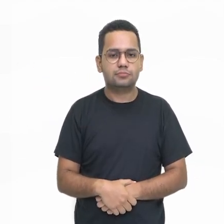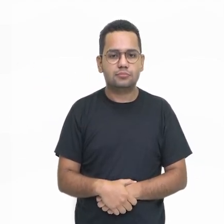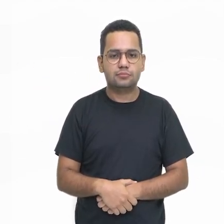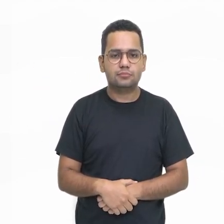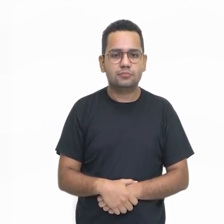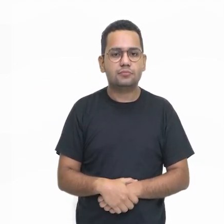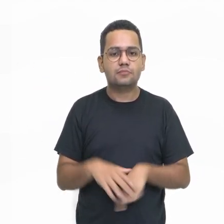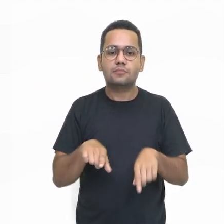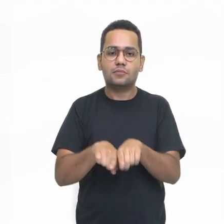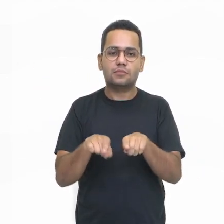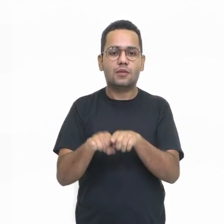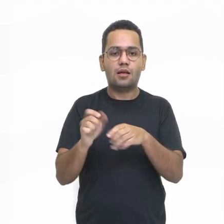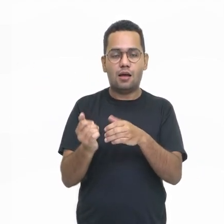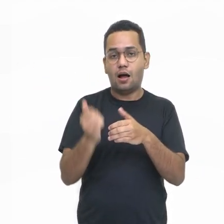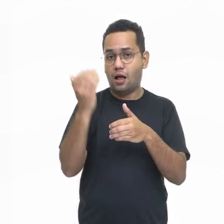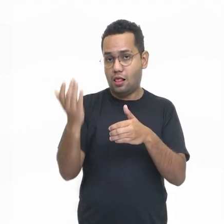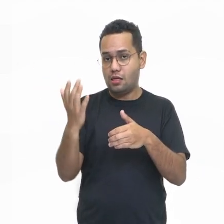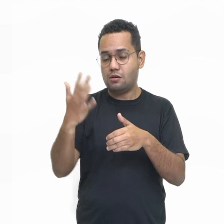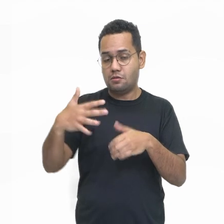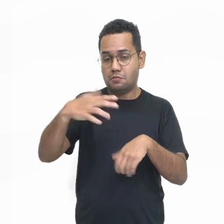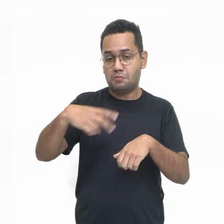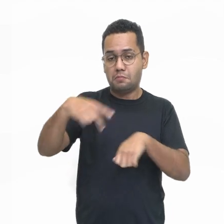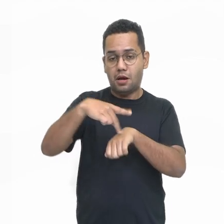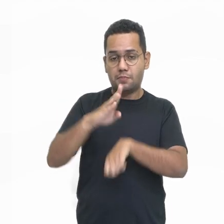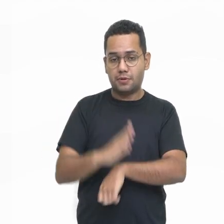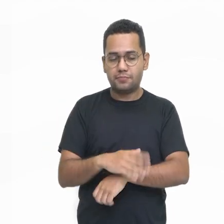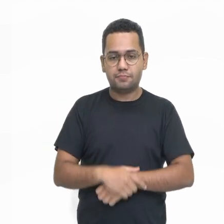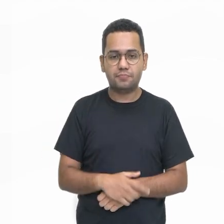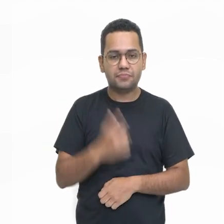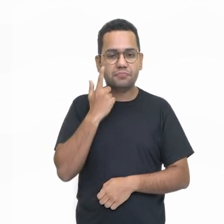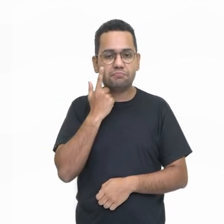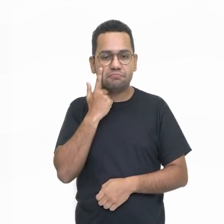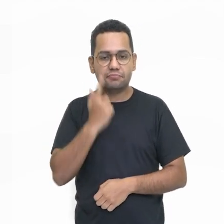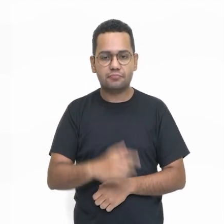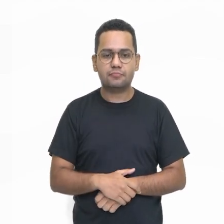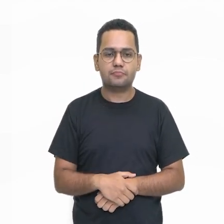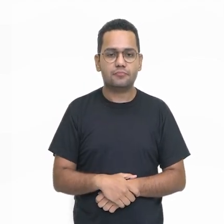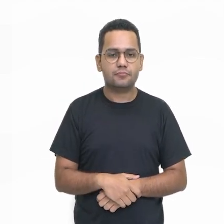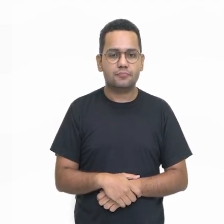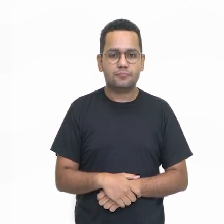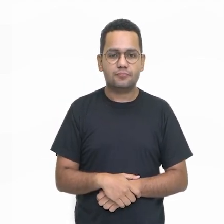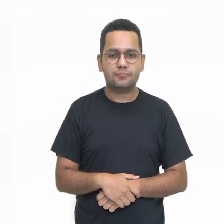das fronteiras do continente. Percebam que ela adentra aí o território